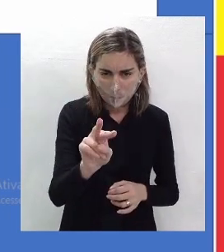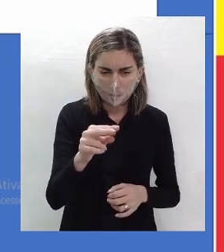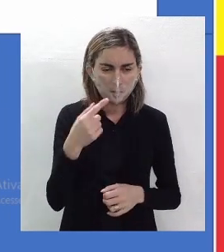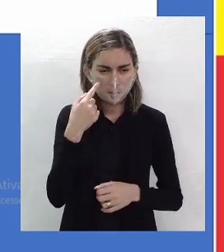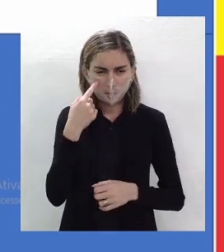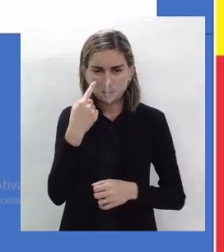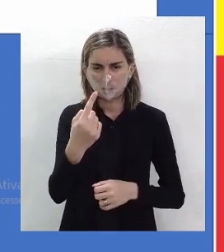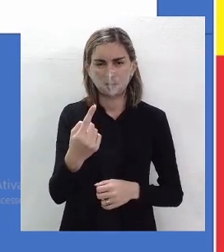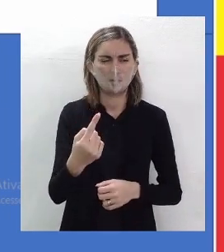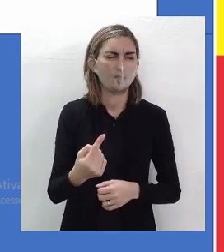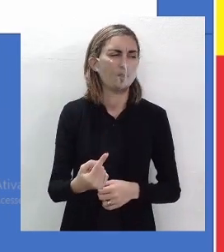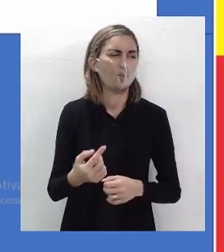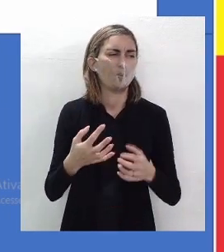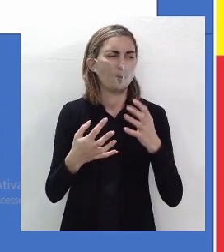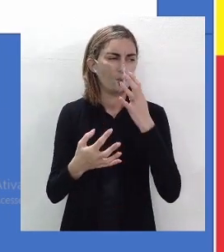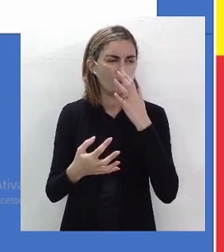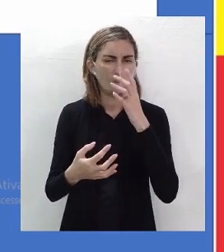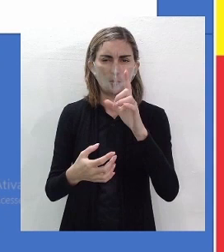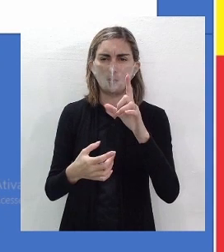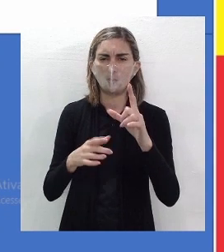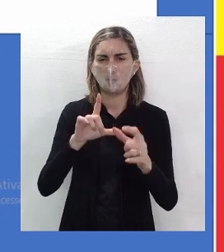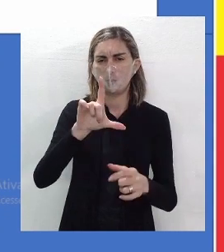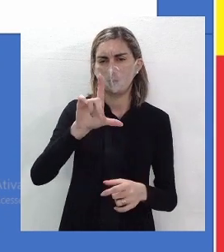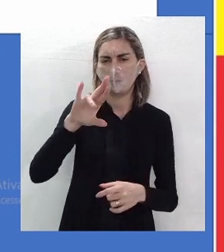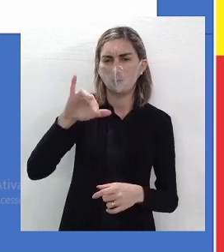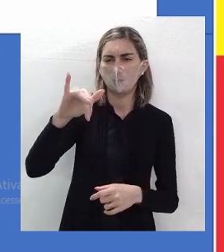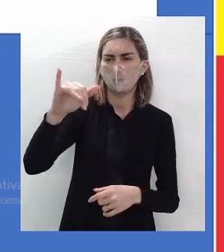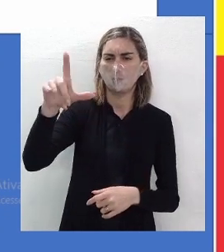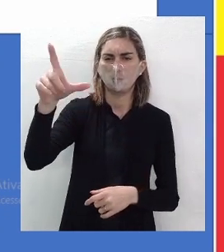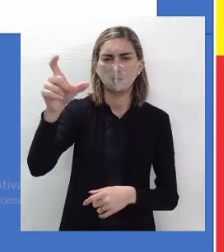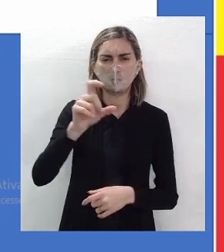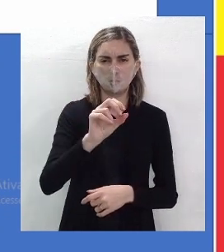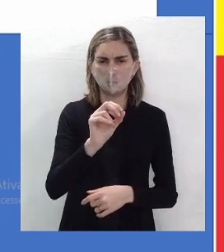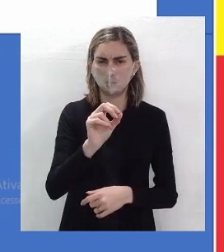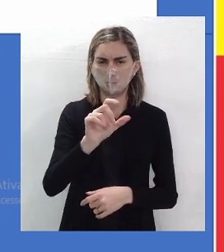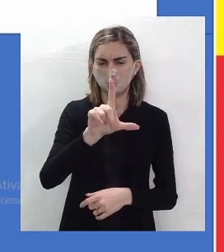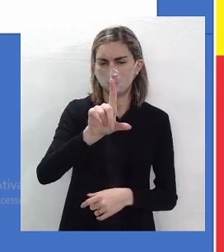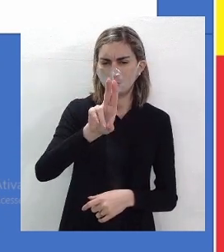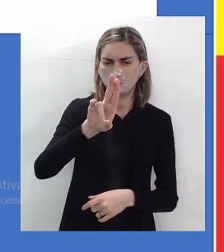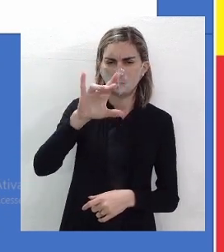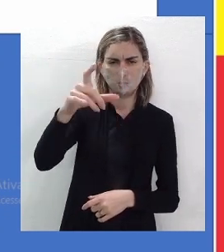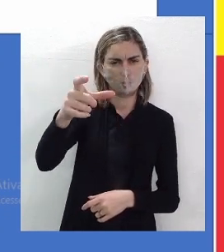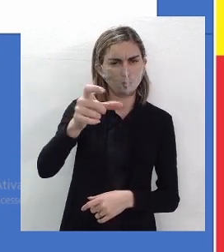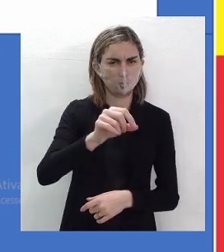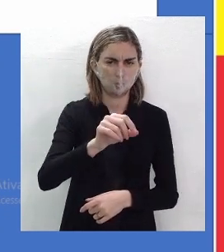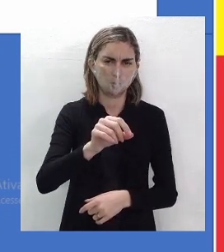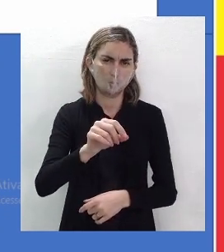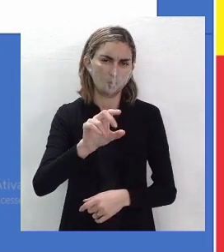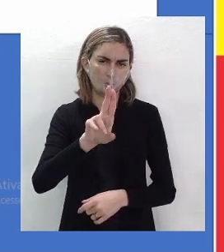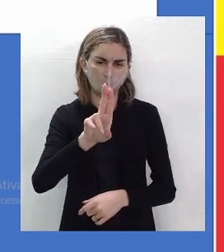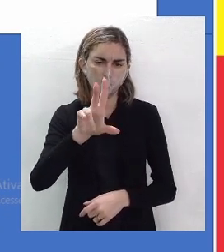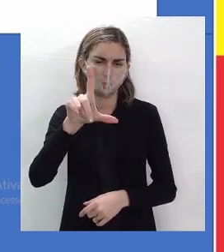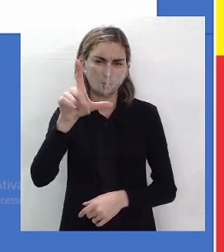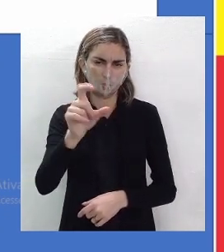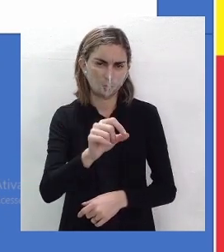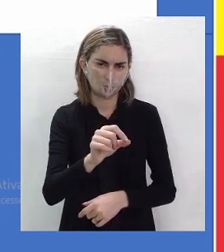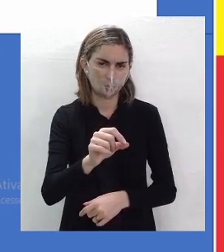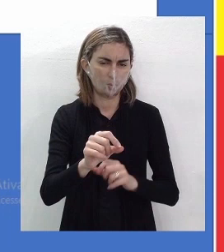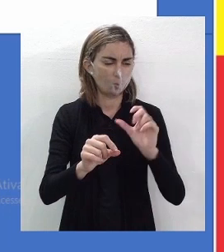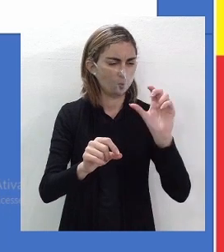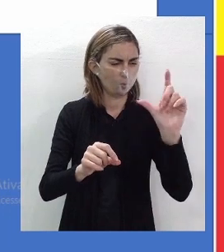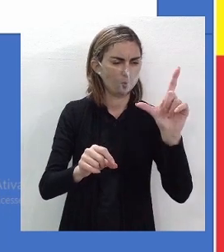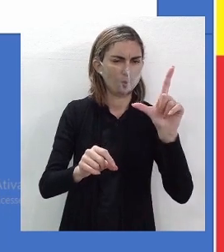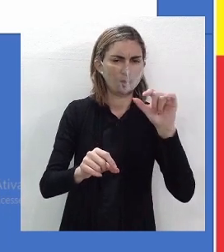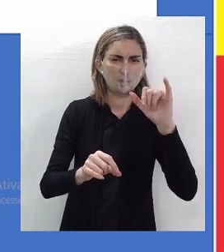mesmo, você observa que é luxo. Então, observe lá que a palavra luxo forma